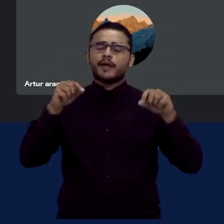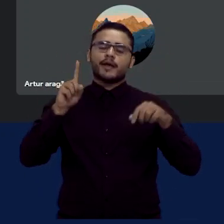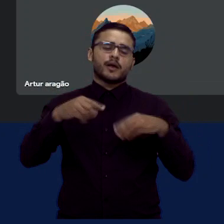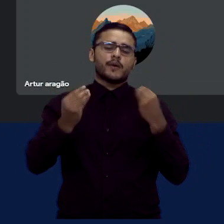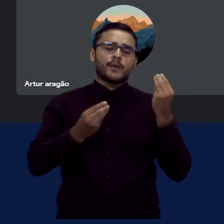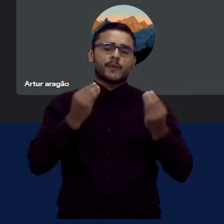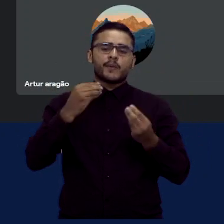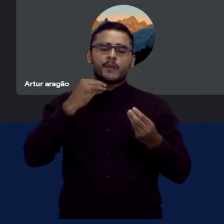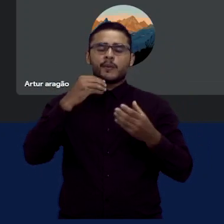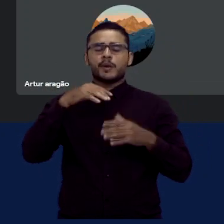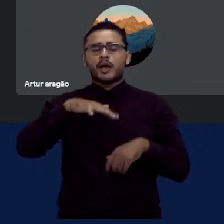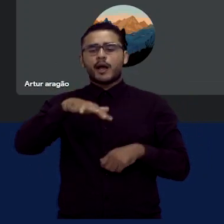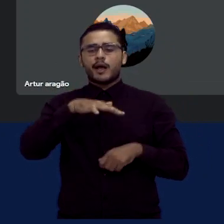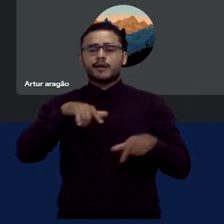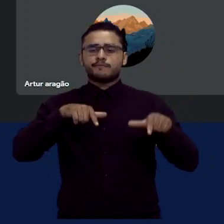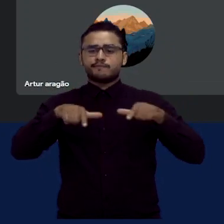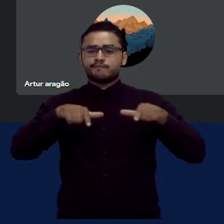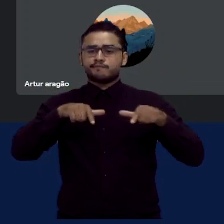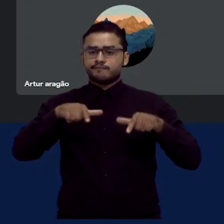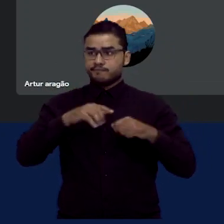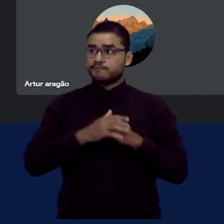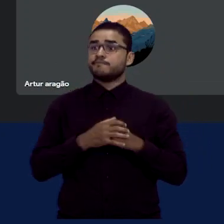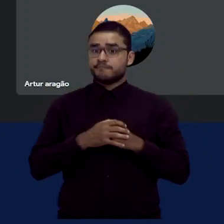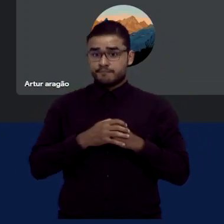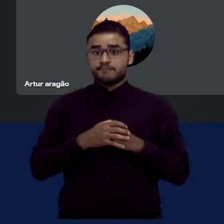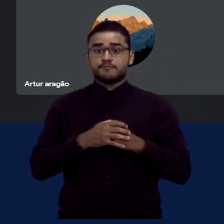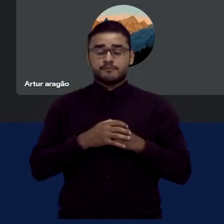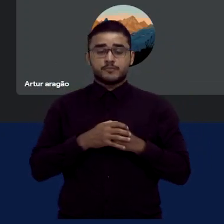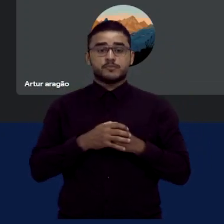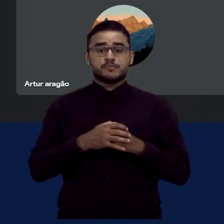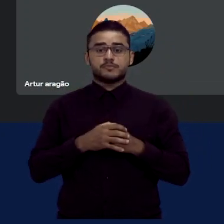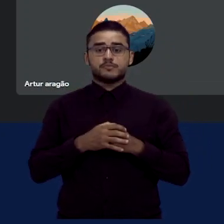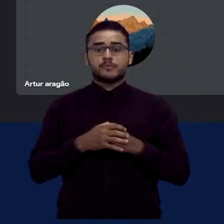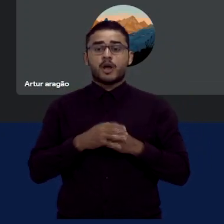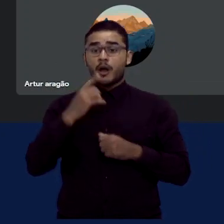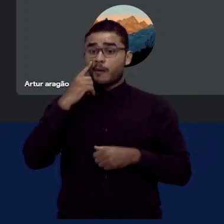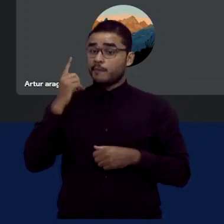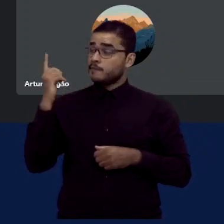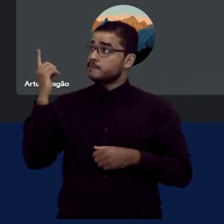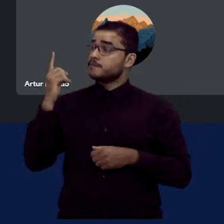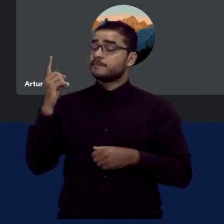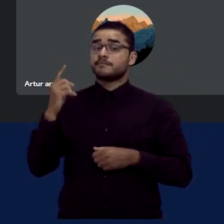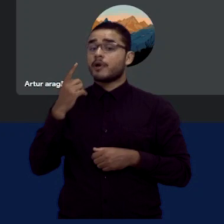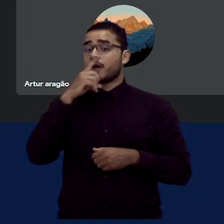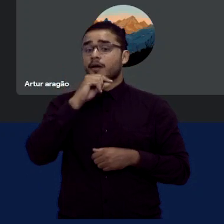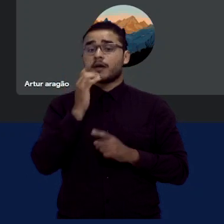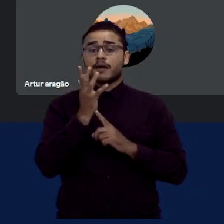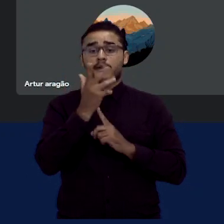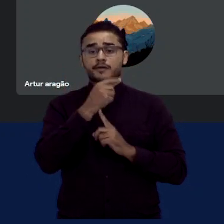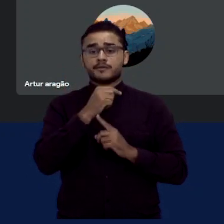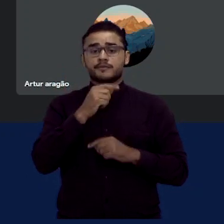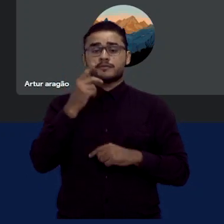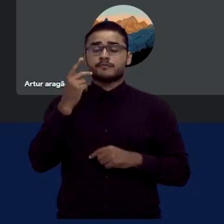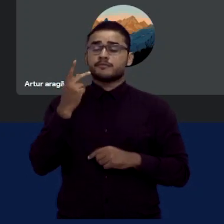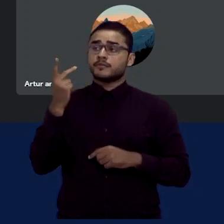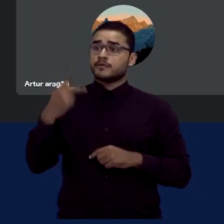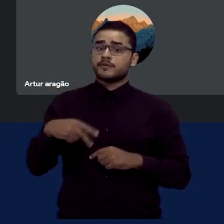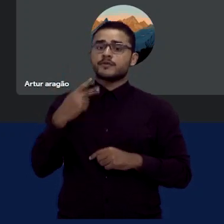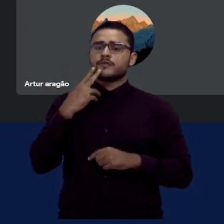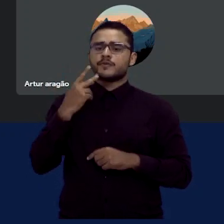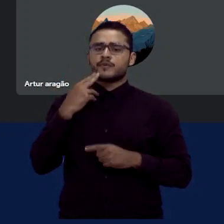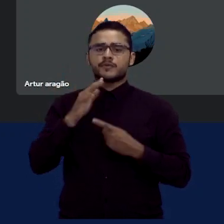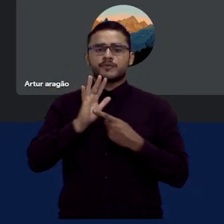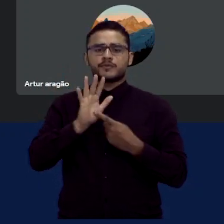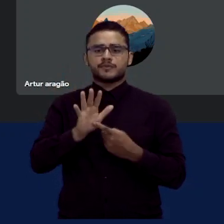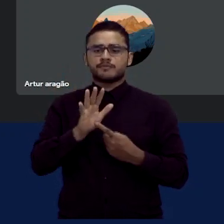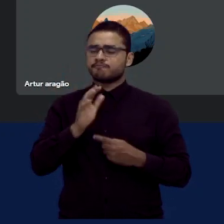trabalho e também trabalhadores e tudo mais. É feita com um grande amigo, um grande artista aqui de Fortaleza, um dos caras